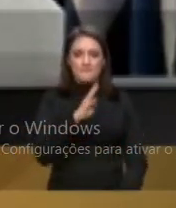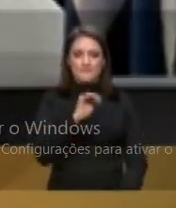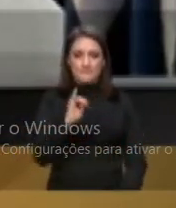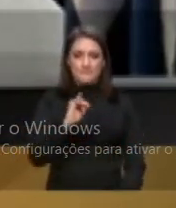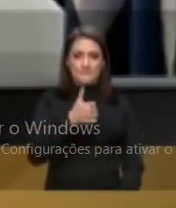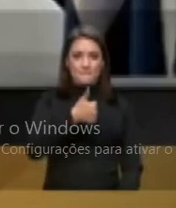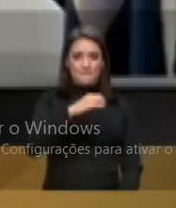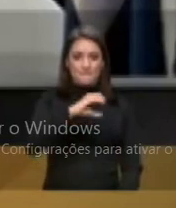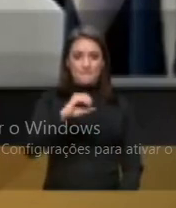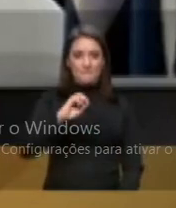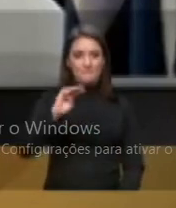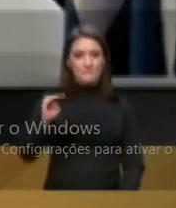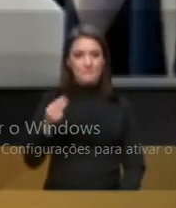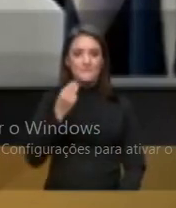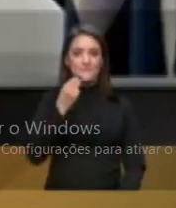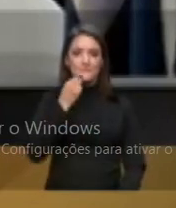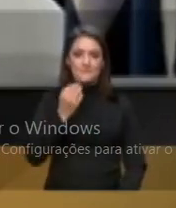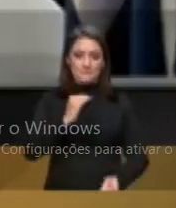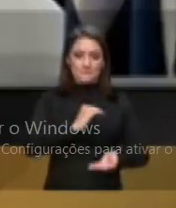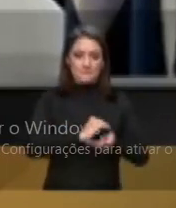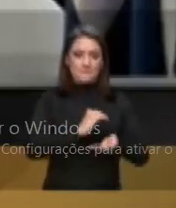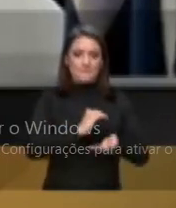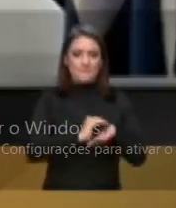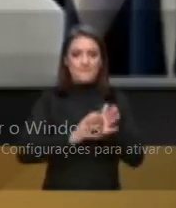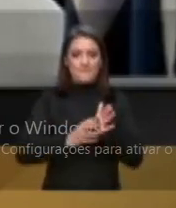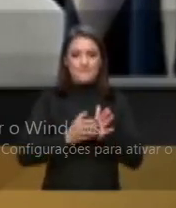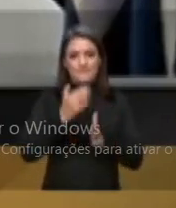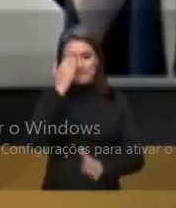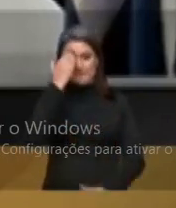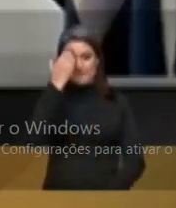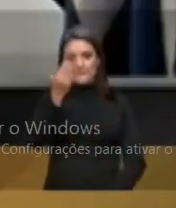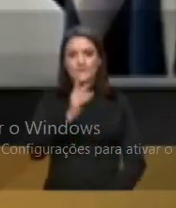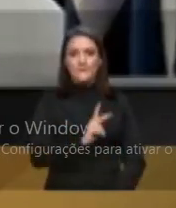seja mantido o valor de 2 bilhões e 100 milhões